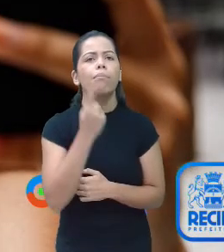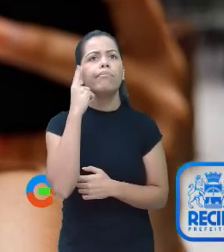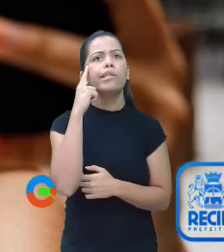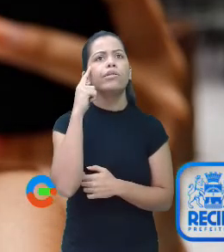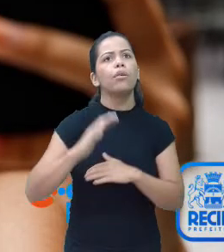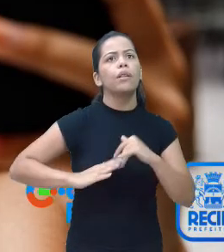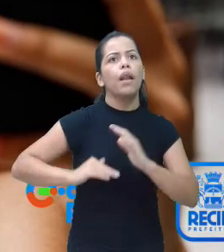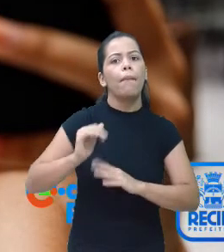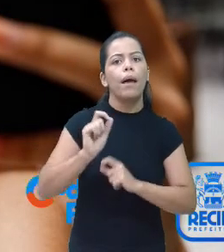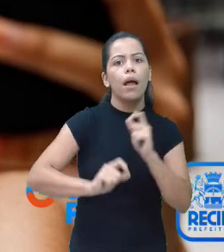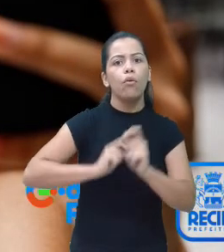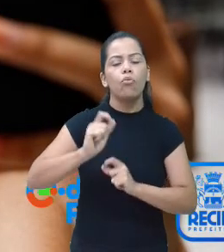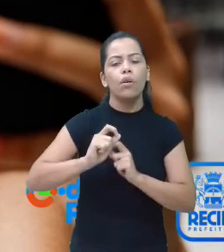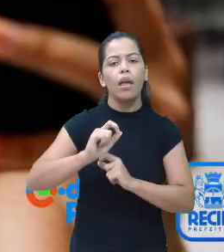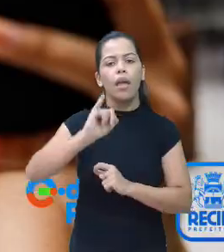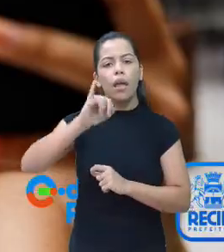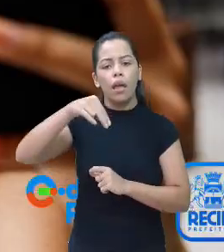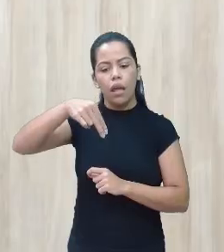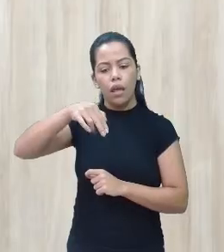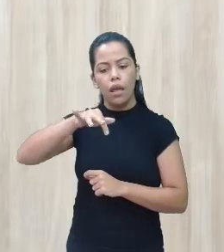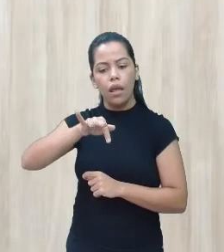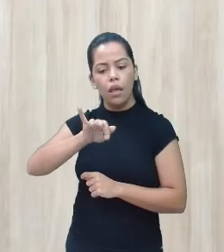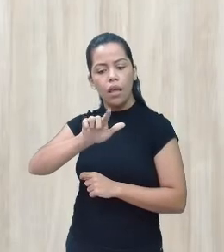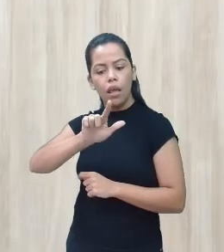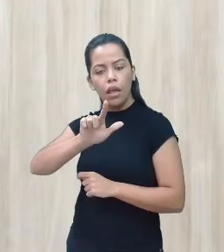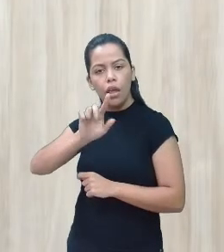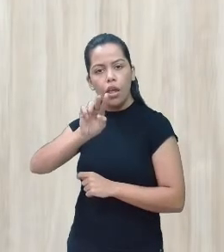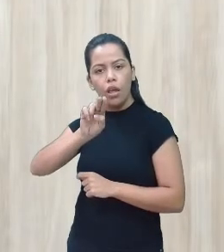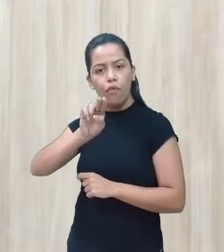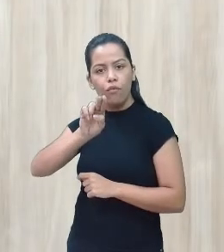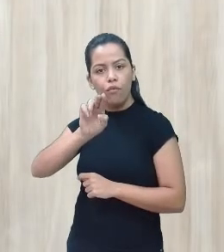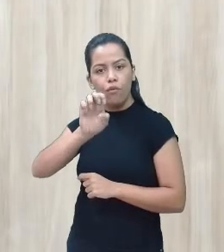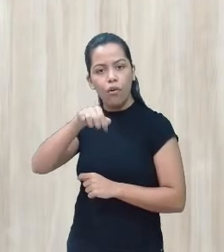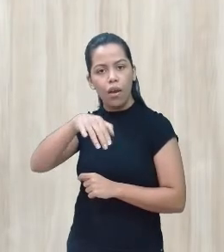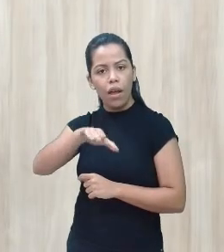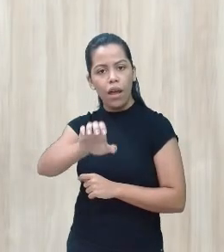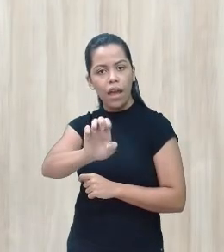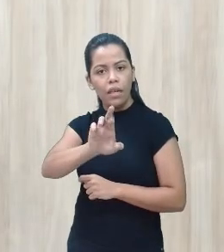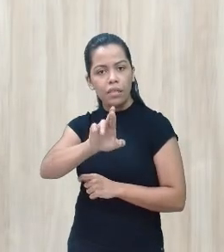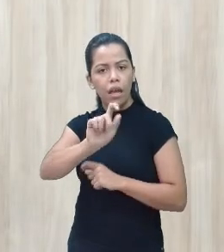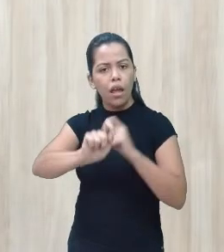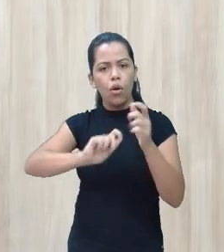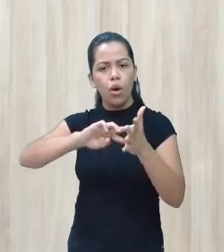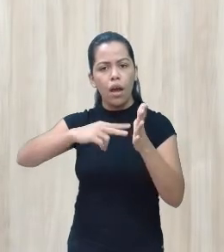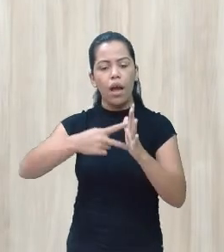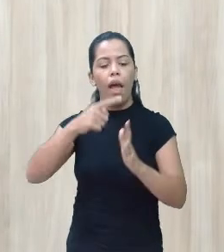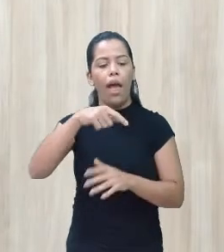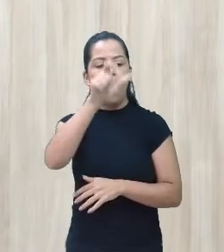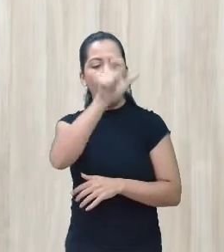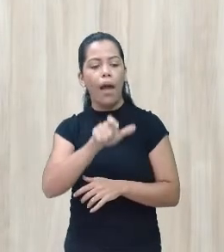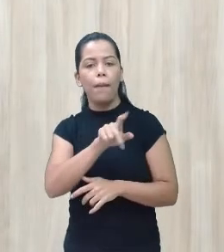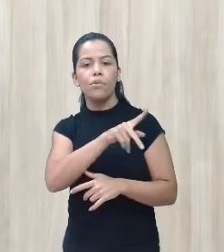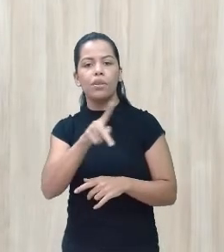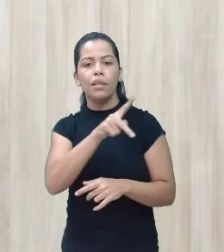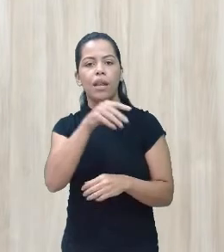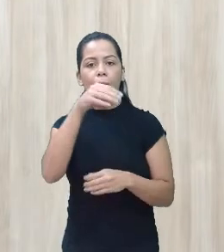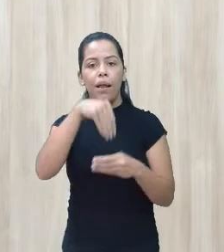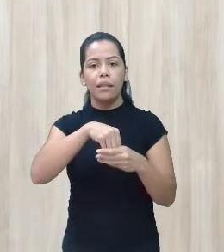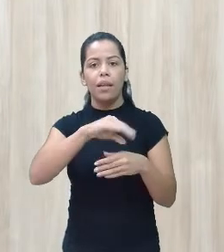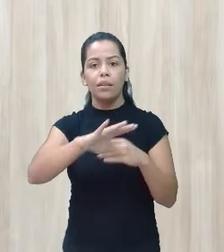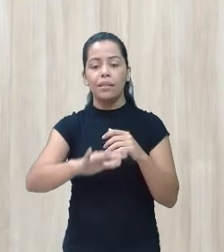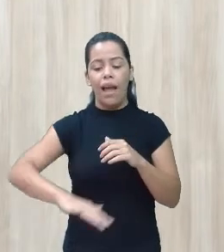super familiarizado com o termo? Influencer é aquela pessoa que atua nas redes sociais. Ela